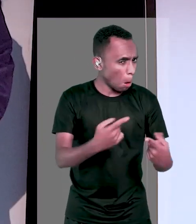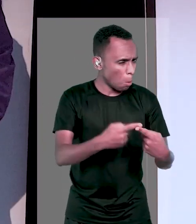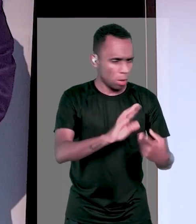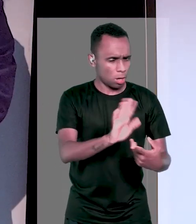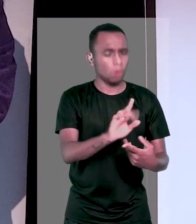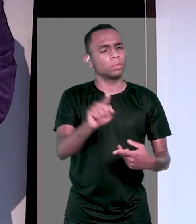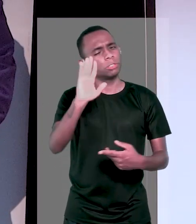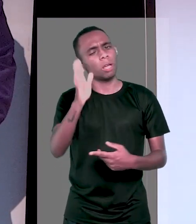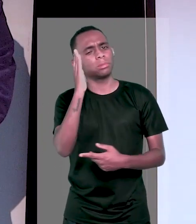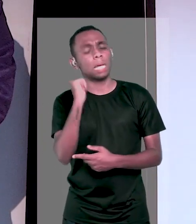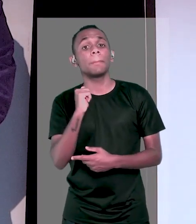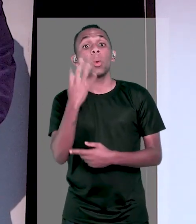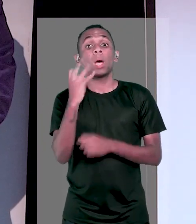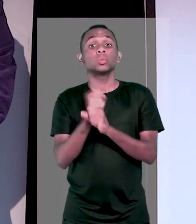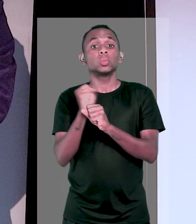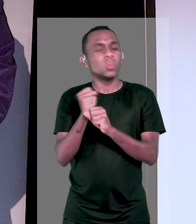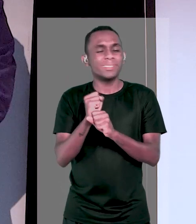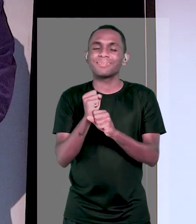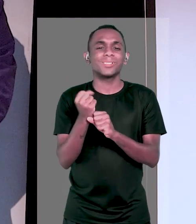Pois é, mas de qualquer maneira...